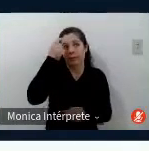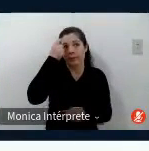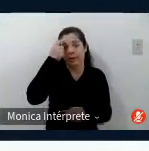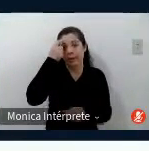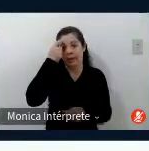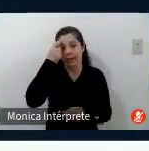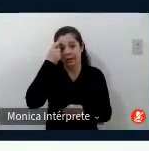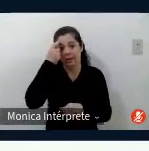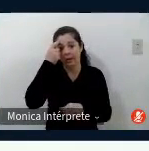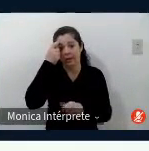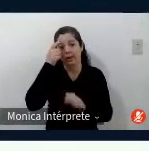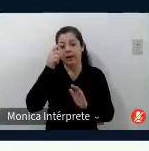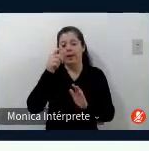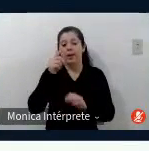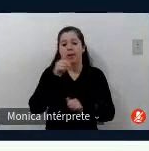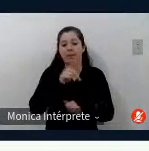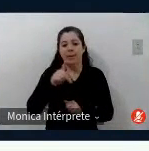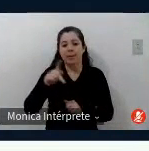trabalho, né,